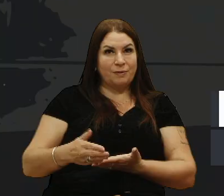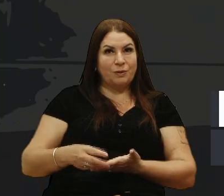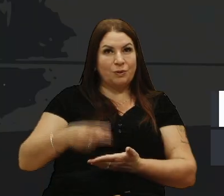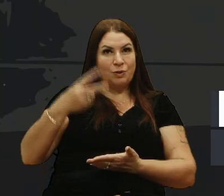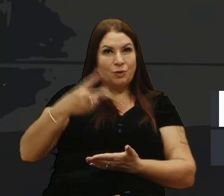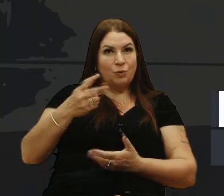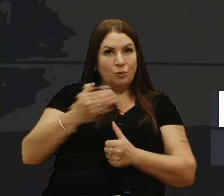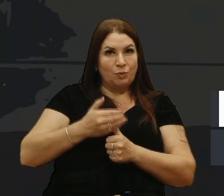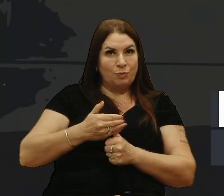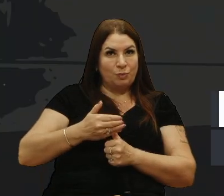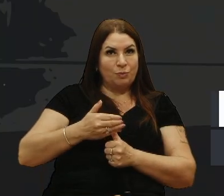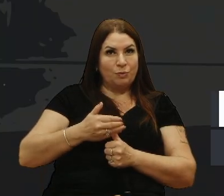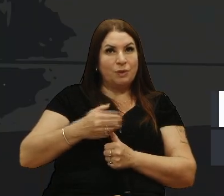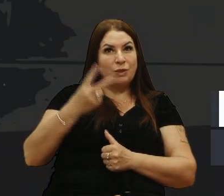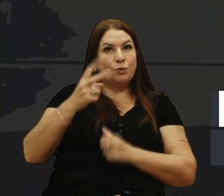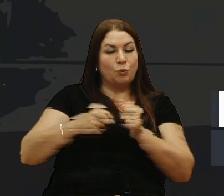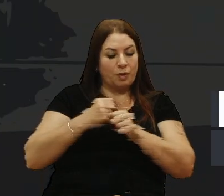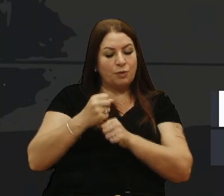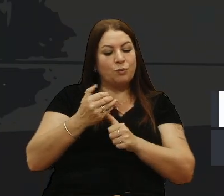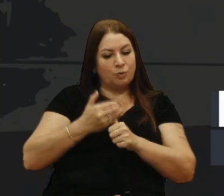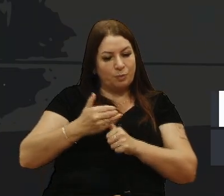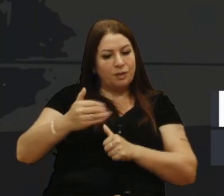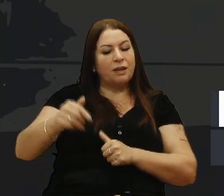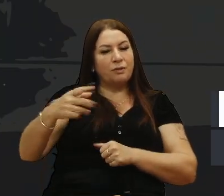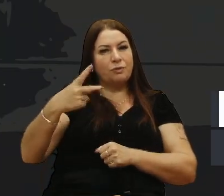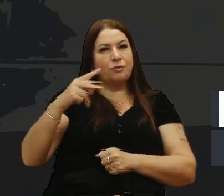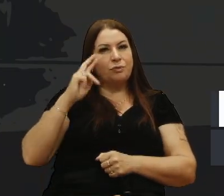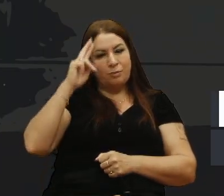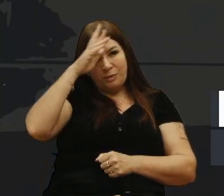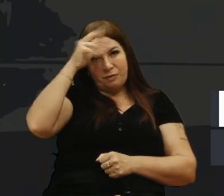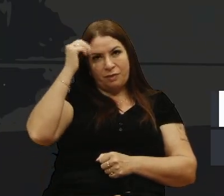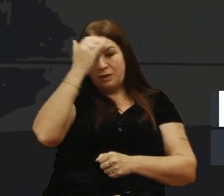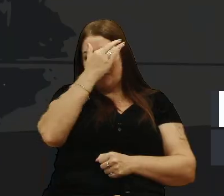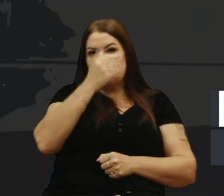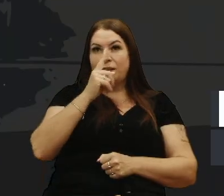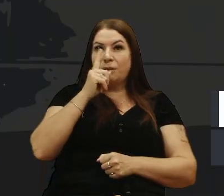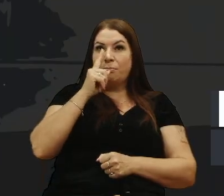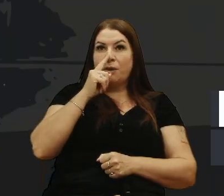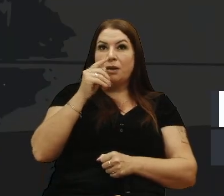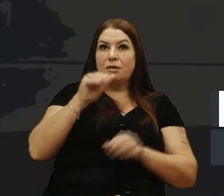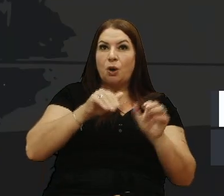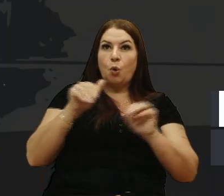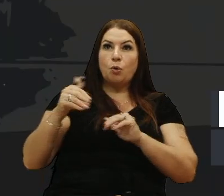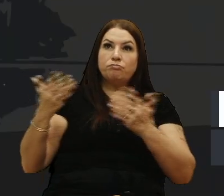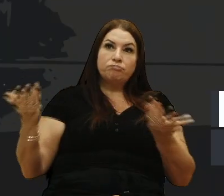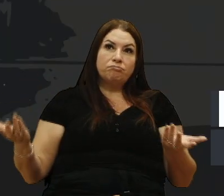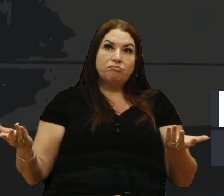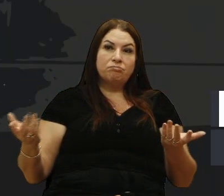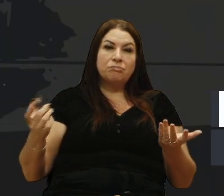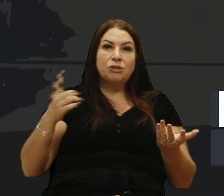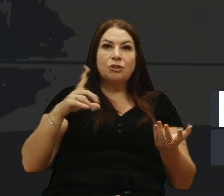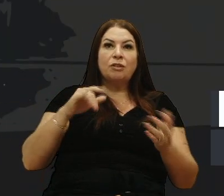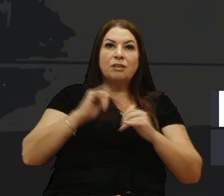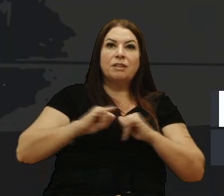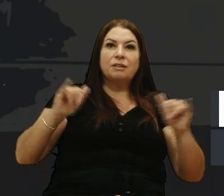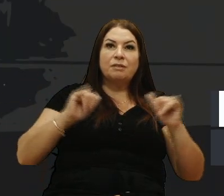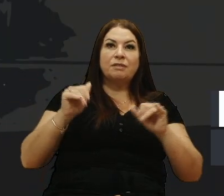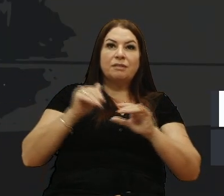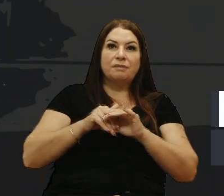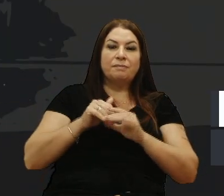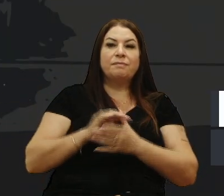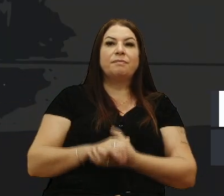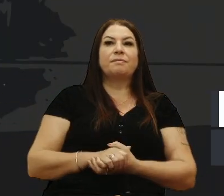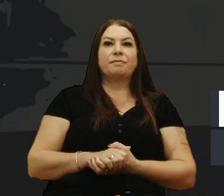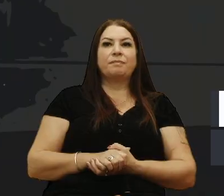segundo ano do segundo mandato do prefeito Adiló, e o projeto Mãe Canguru só existiu na campanha eleitoral,